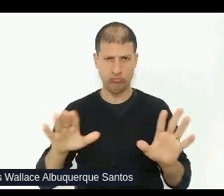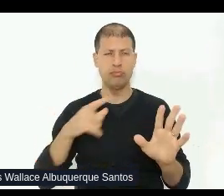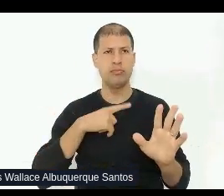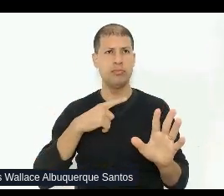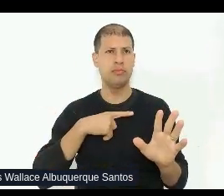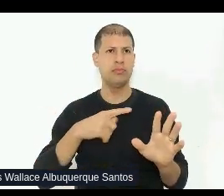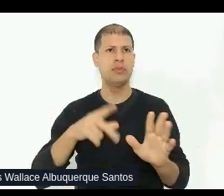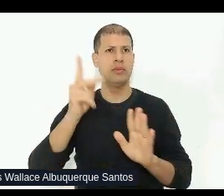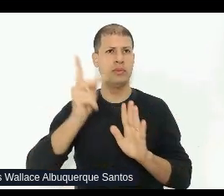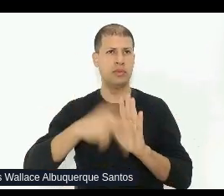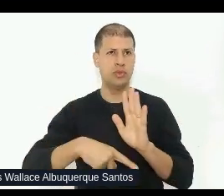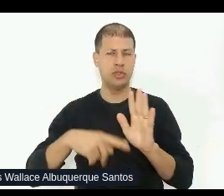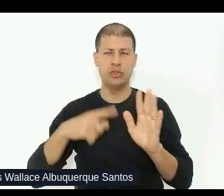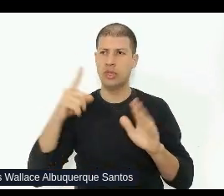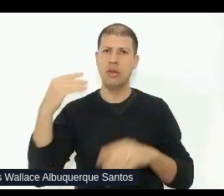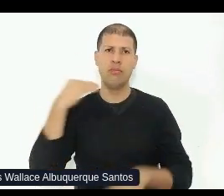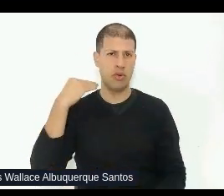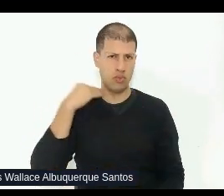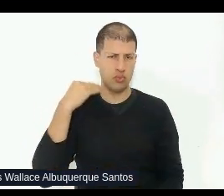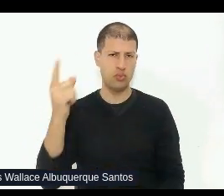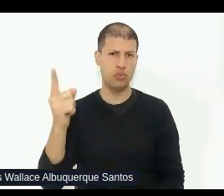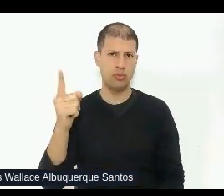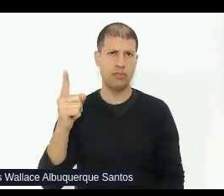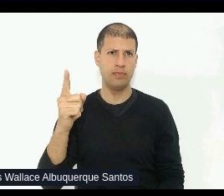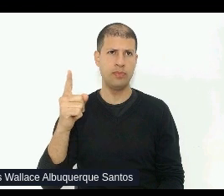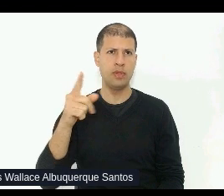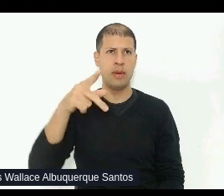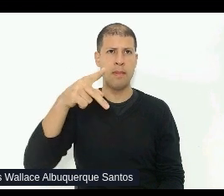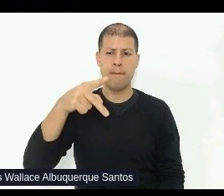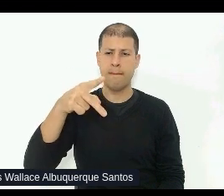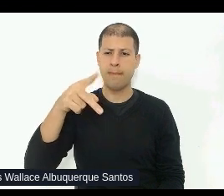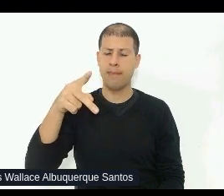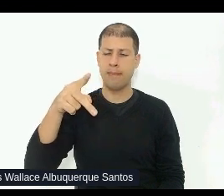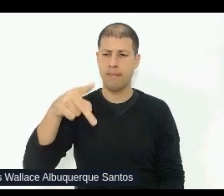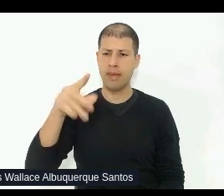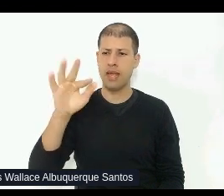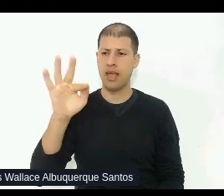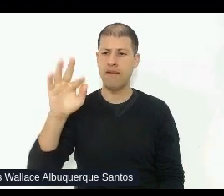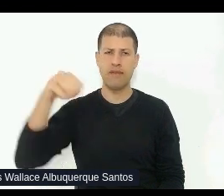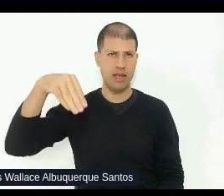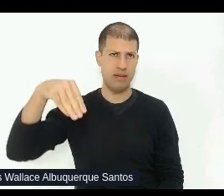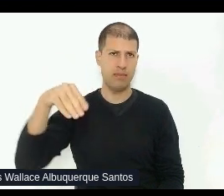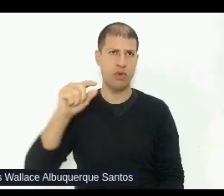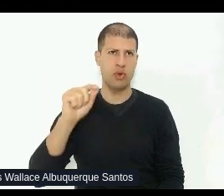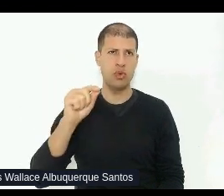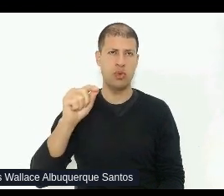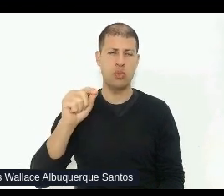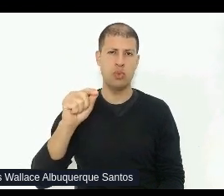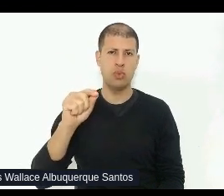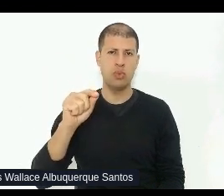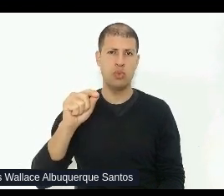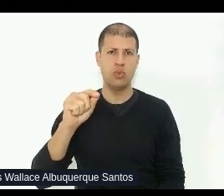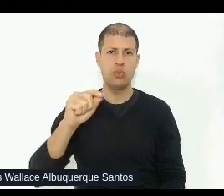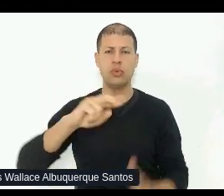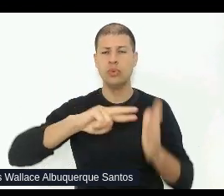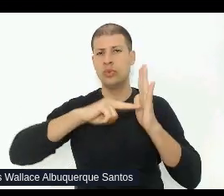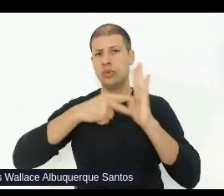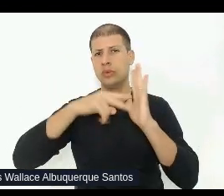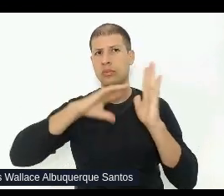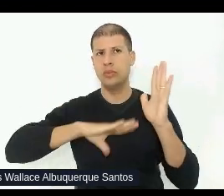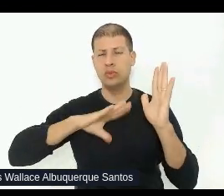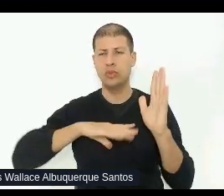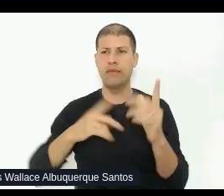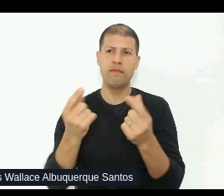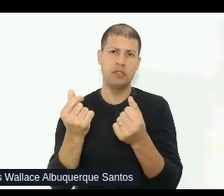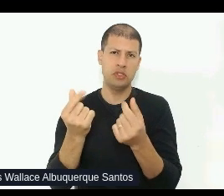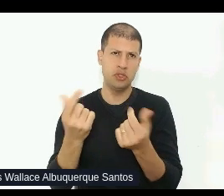PFM, de um banco, né? Que PFM significa, né, traduzido em português, questões de financeira, né?